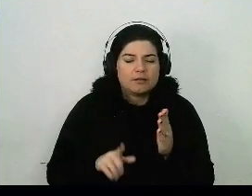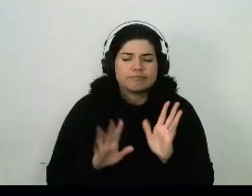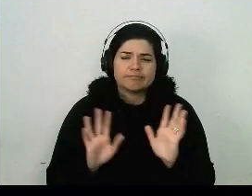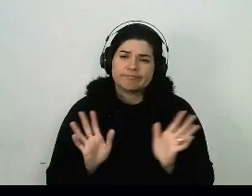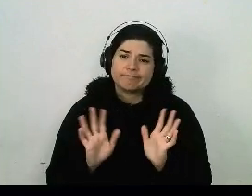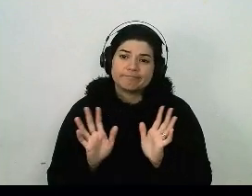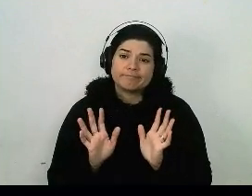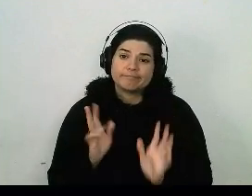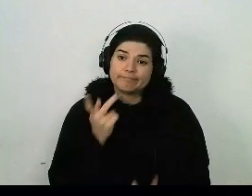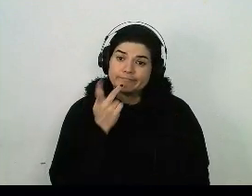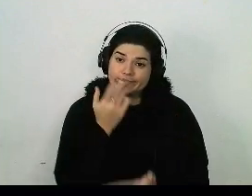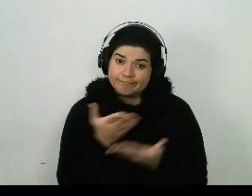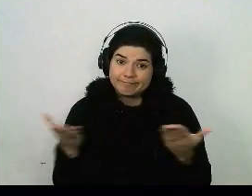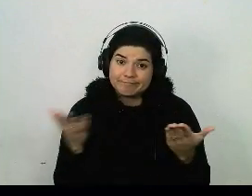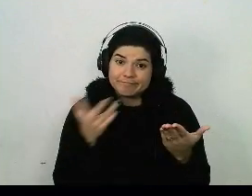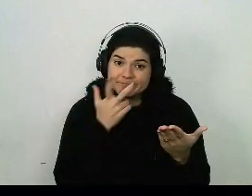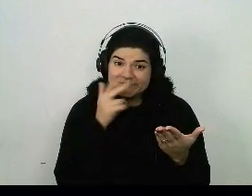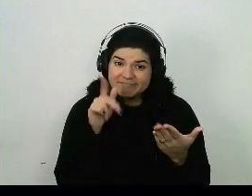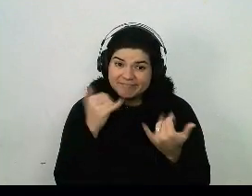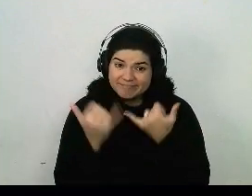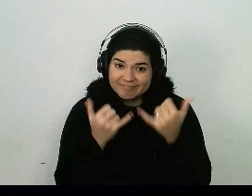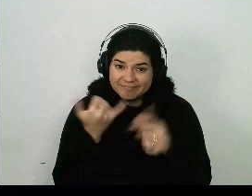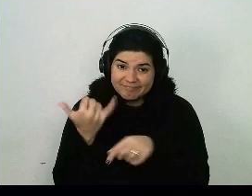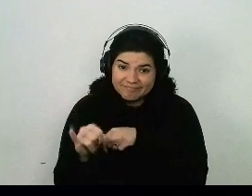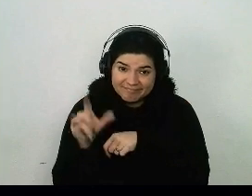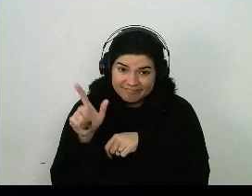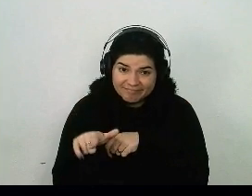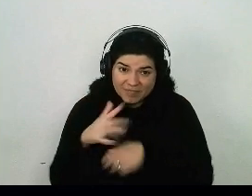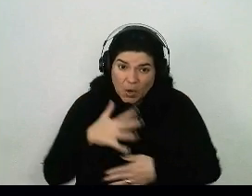dizer para vocês que a gente tá brincando de me engana que eu gosto